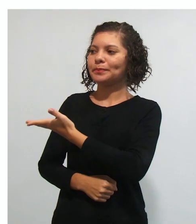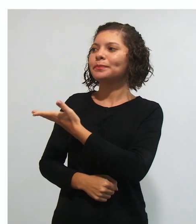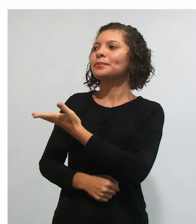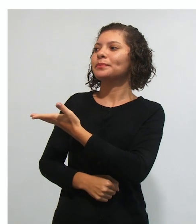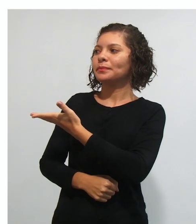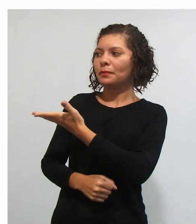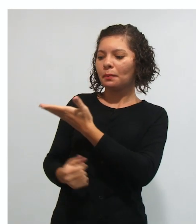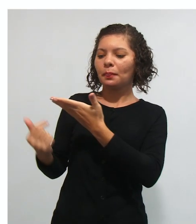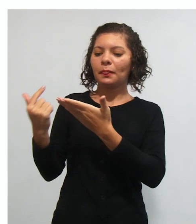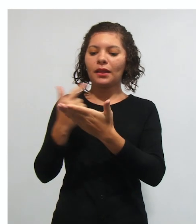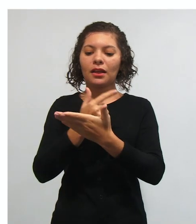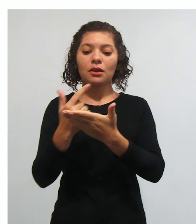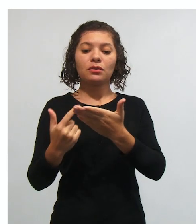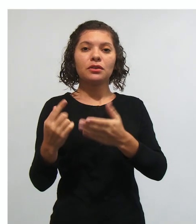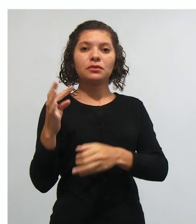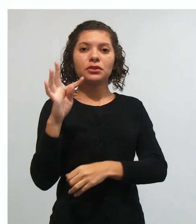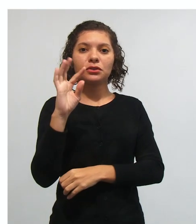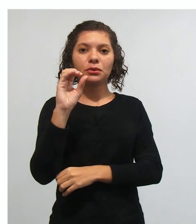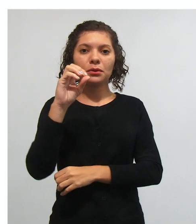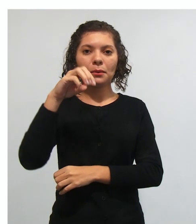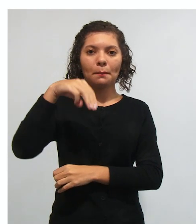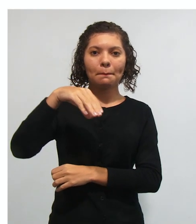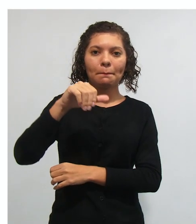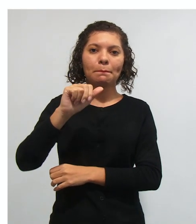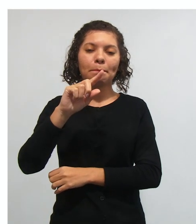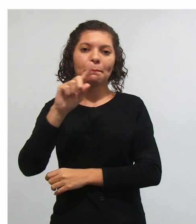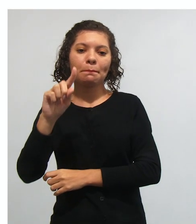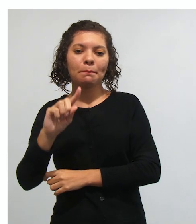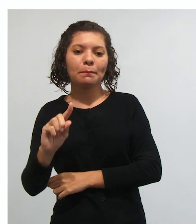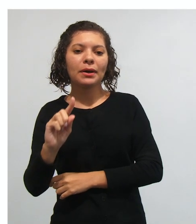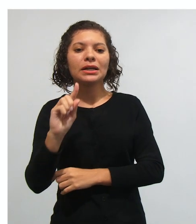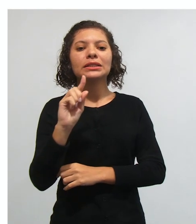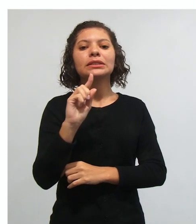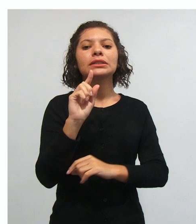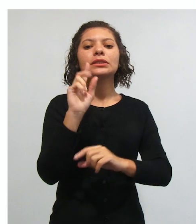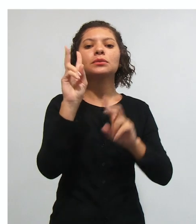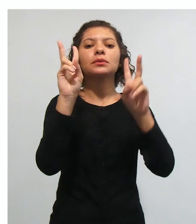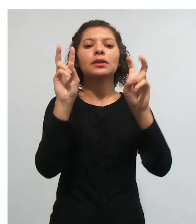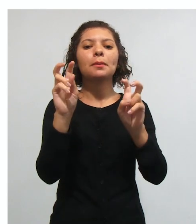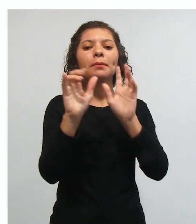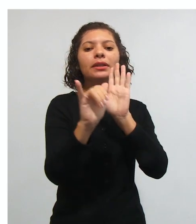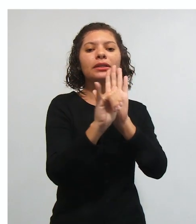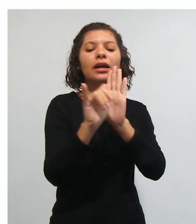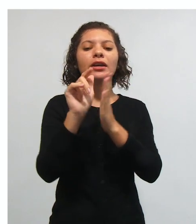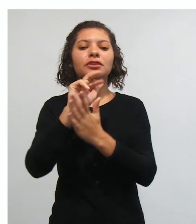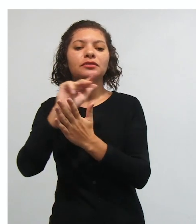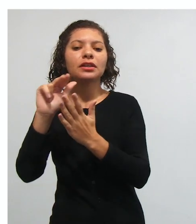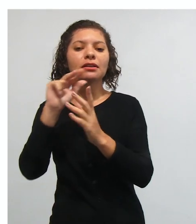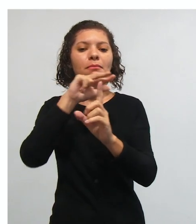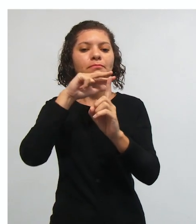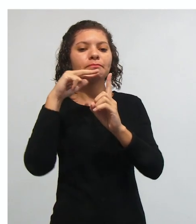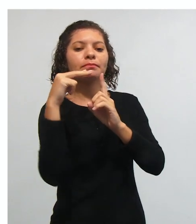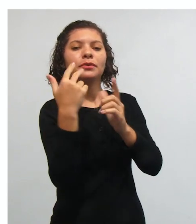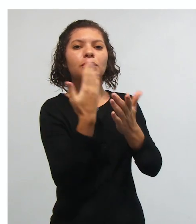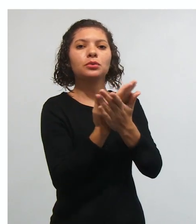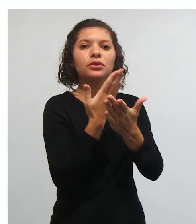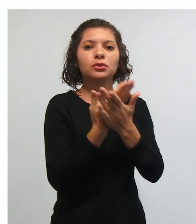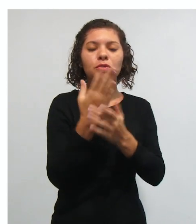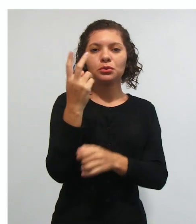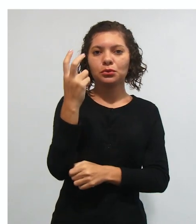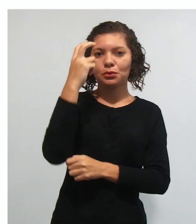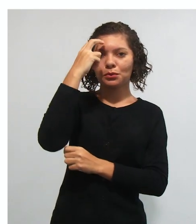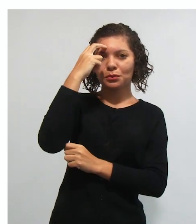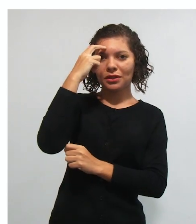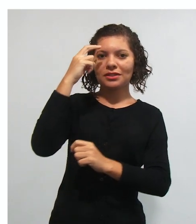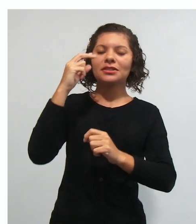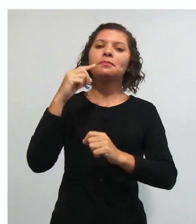Tomás Tadeu da Silva identidade e diferença a perspectiva dos estudos culturais eu vou deixar para